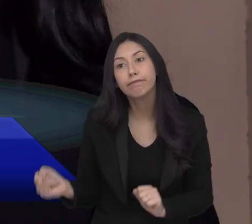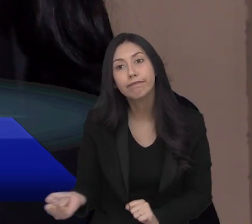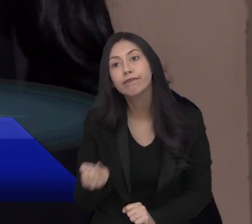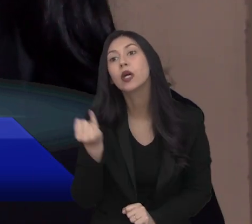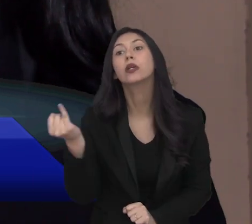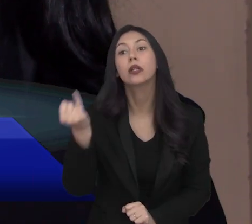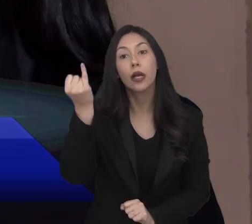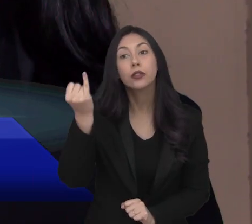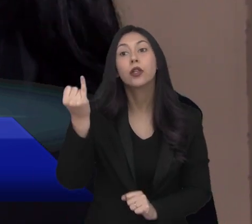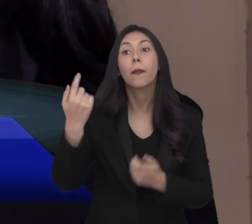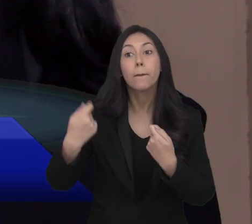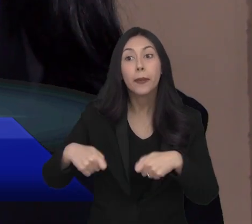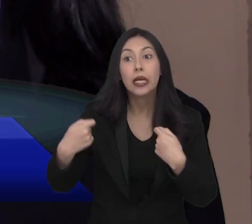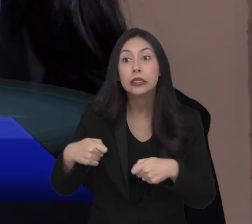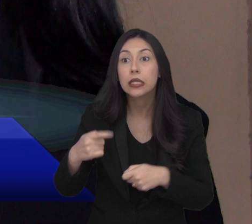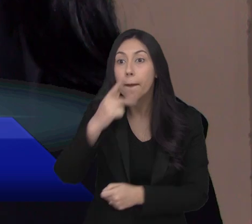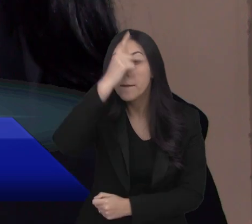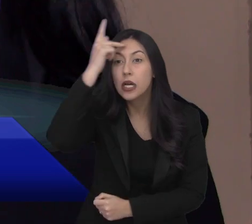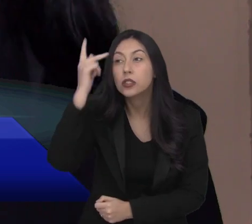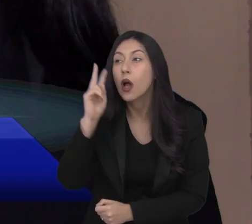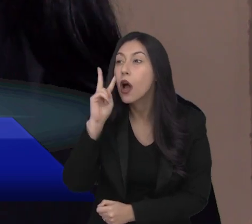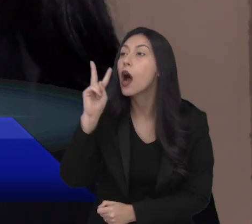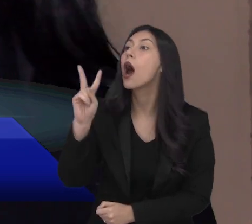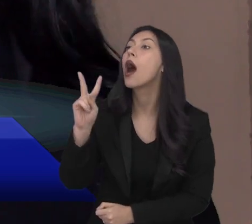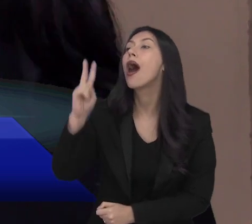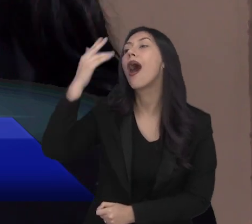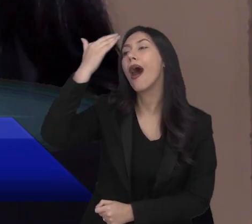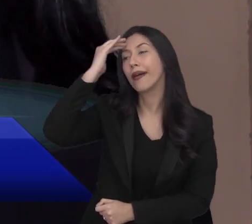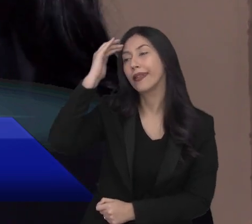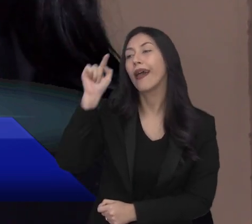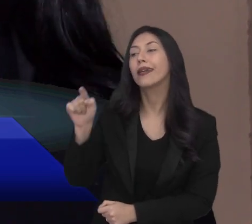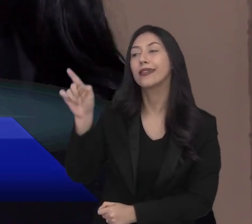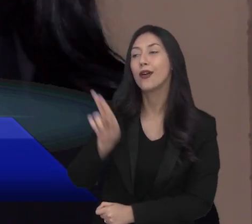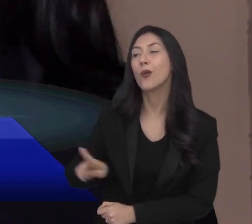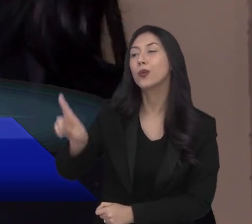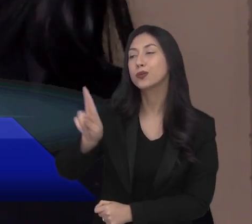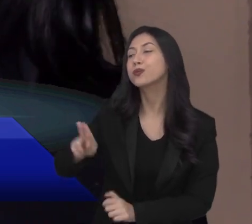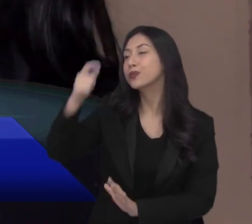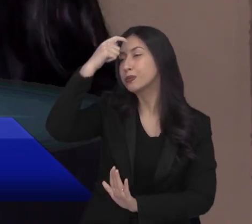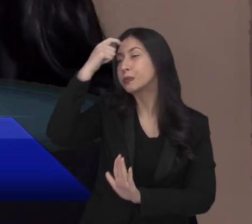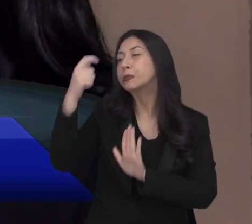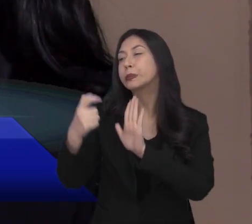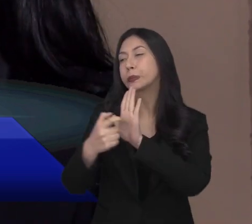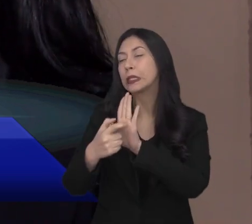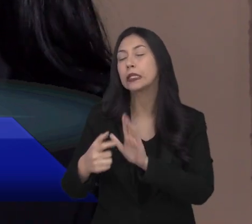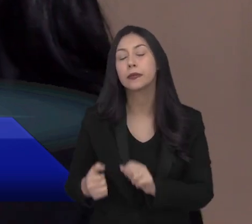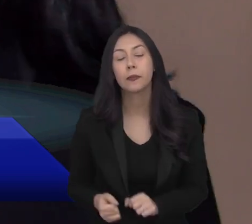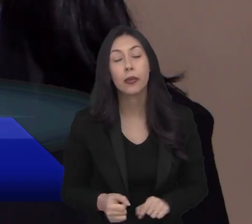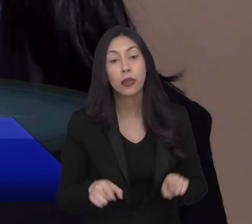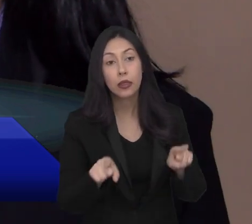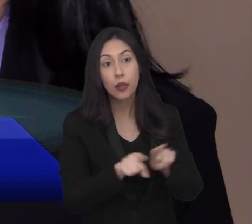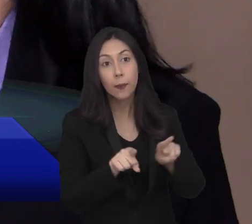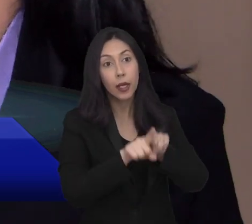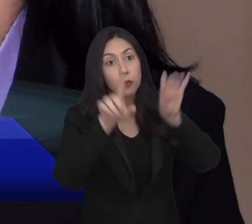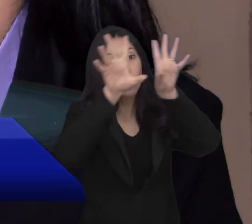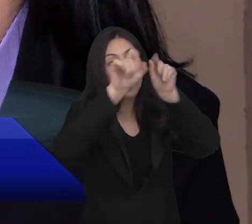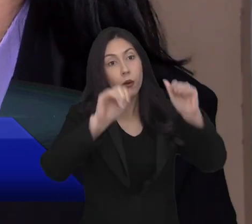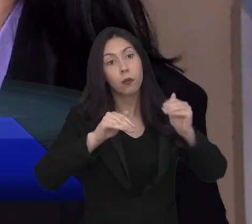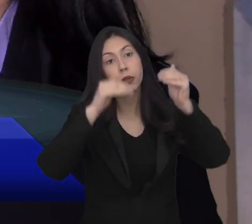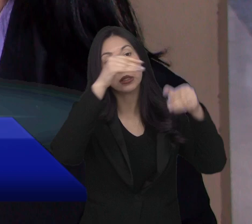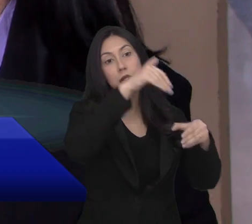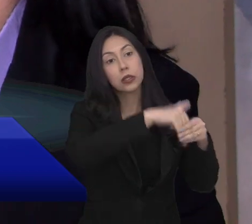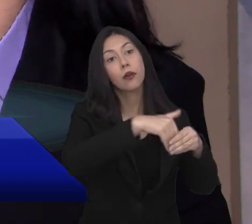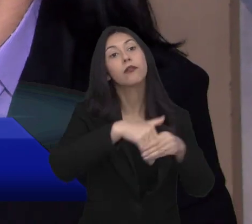eleitor é ele ter o conhecimento que aquele conteúdo foi produzido, sim, por inteligência artificial. E também o